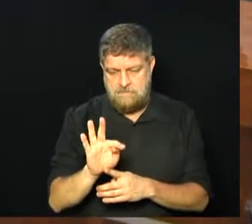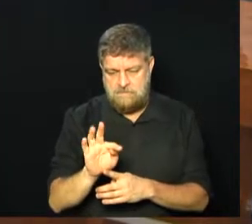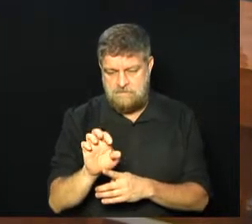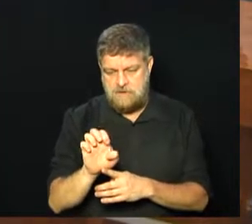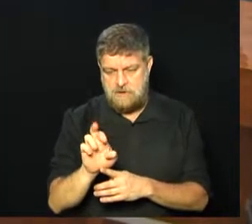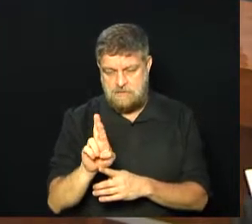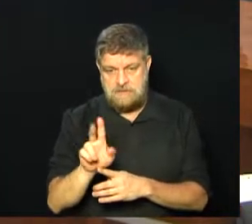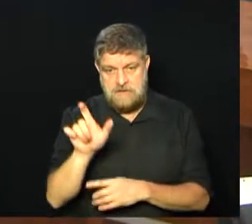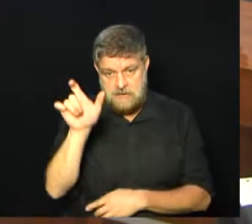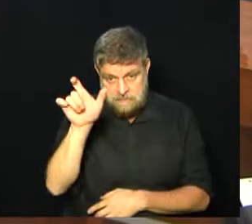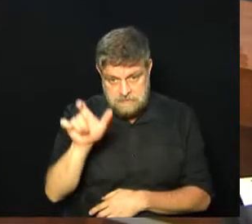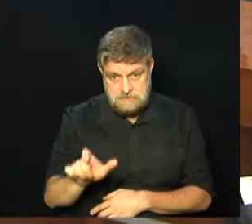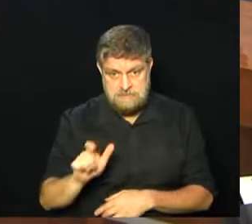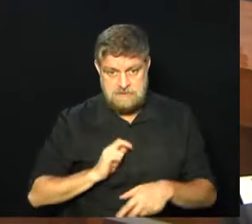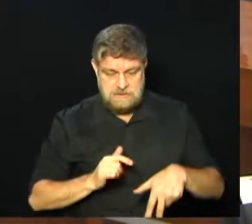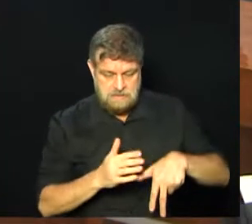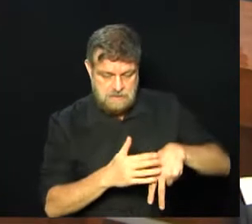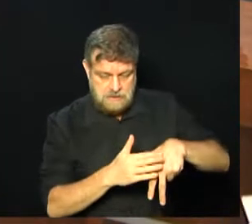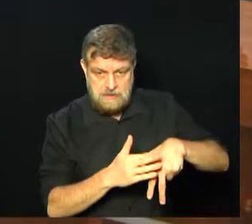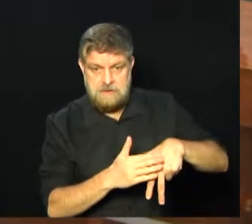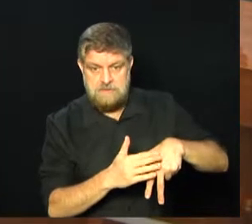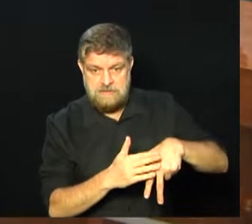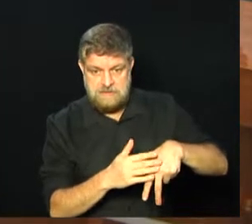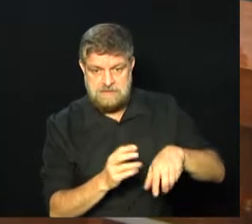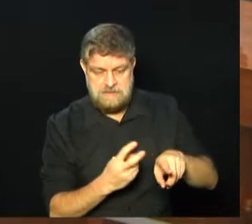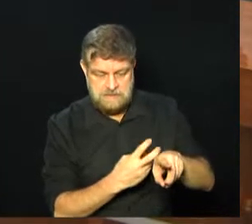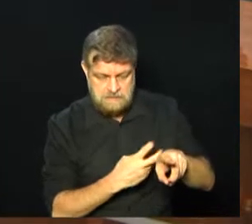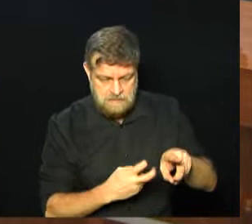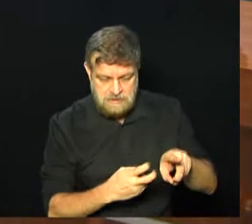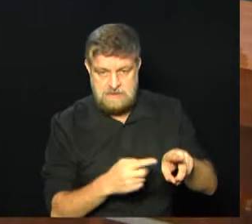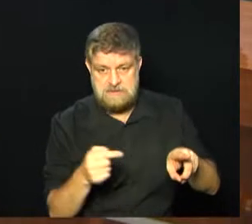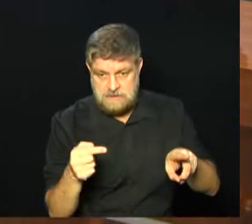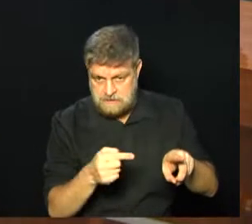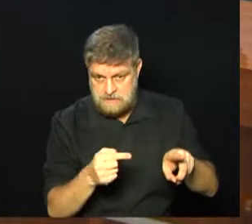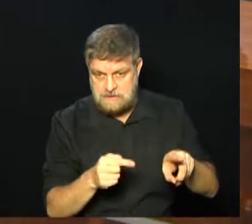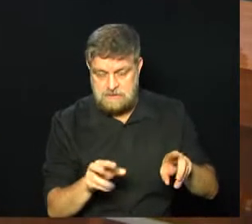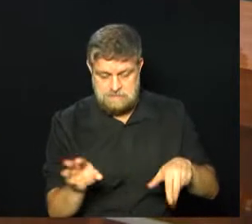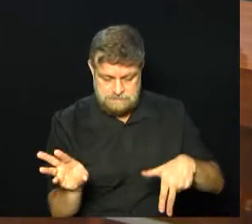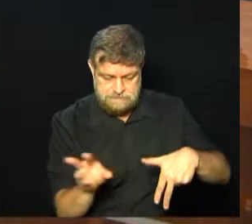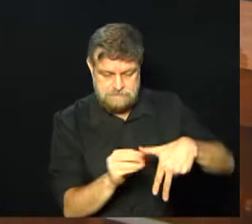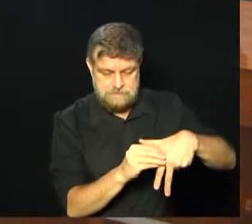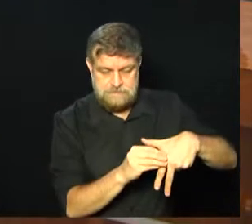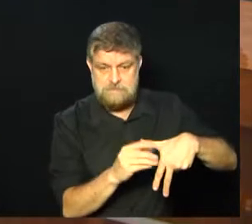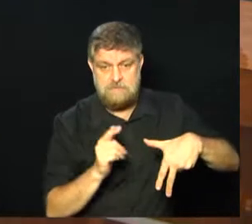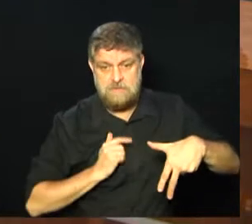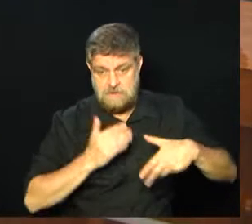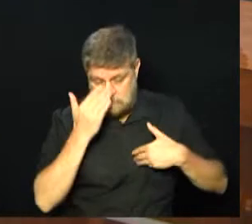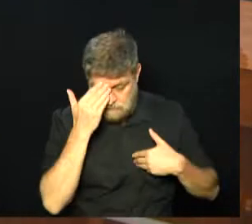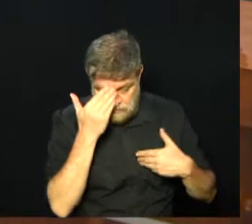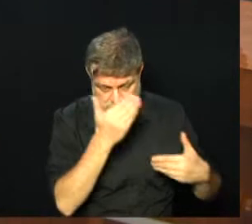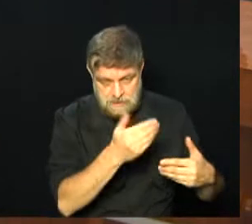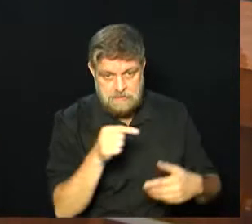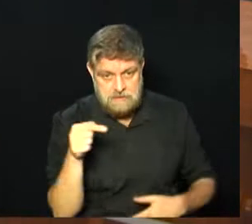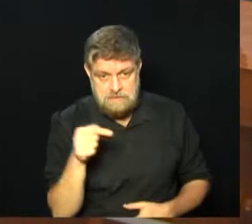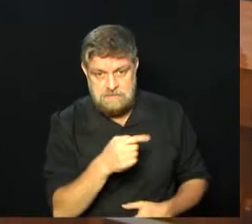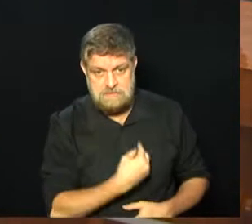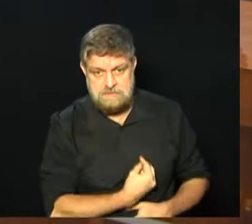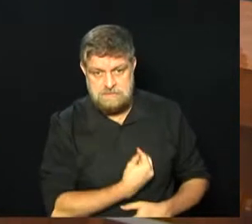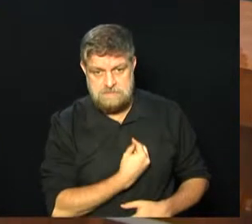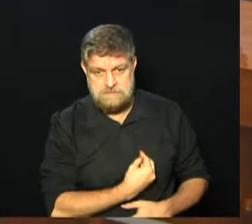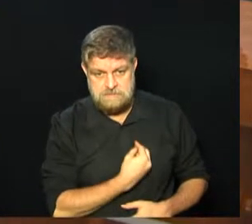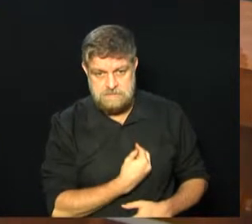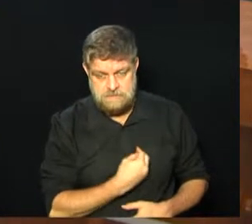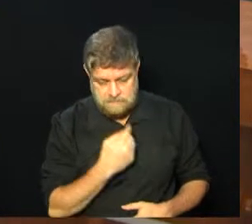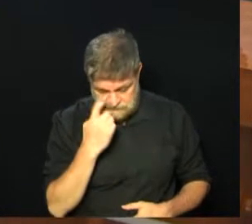que também aceitou o convite. Obrigado, viu, seu Walter, pela presença aqui. Tenho certeza que o seu Walter